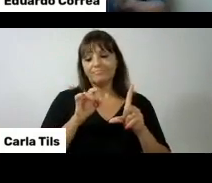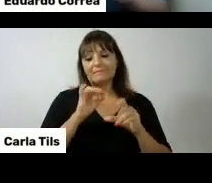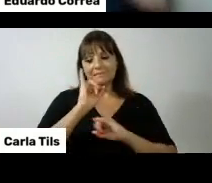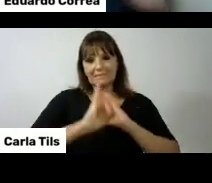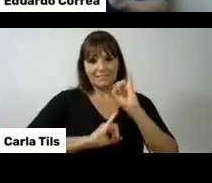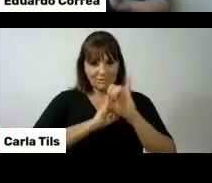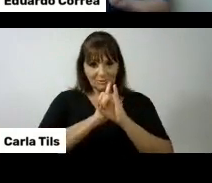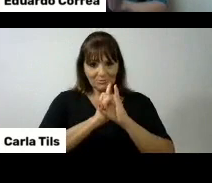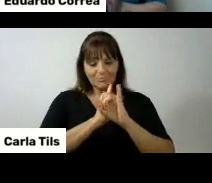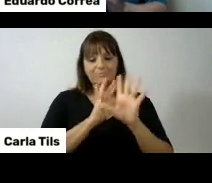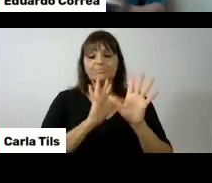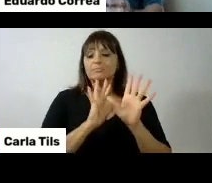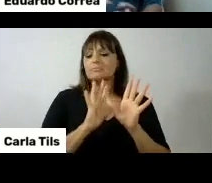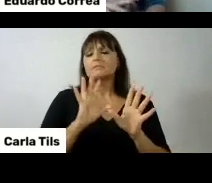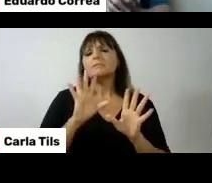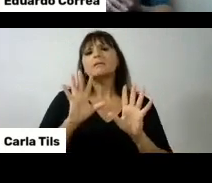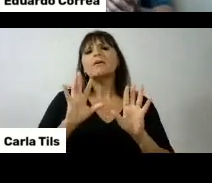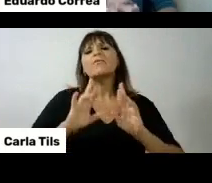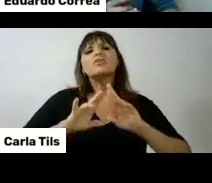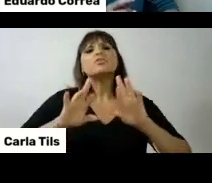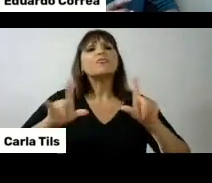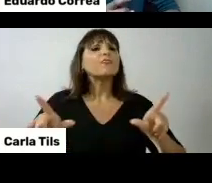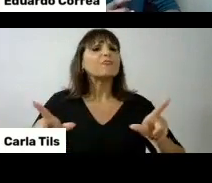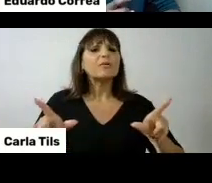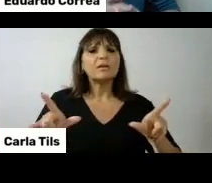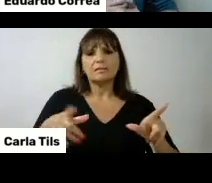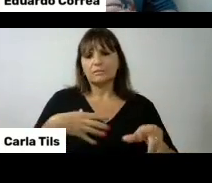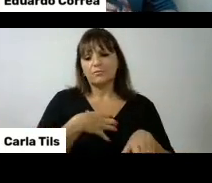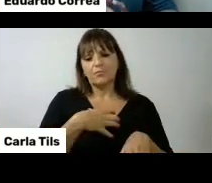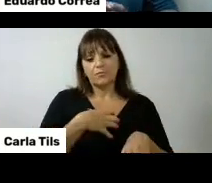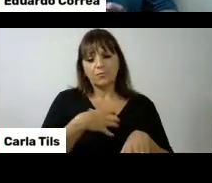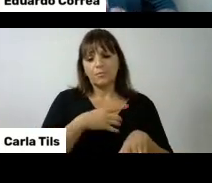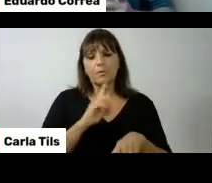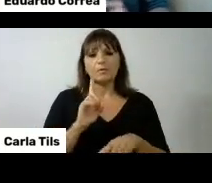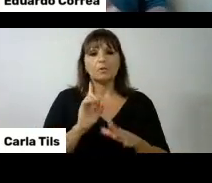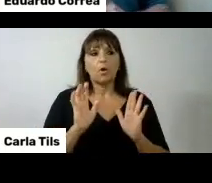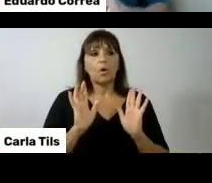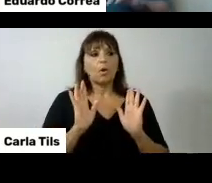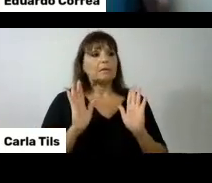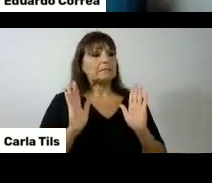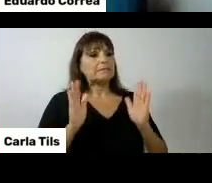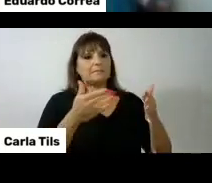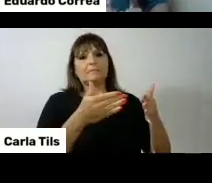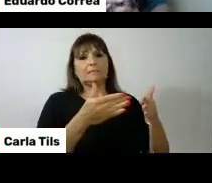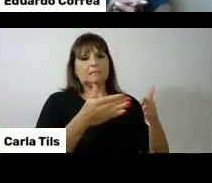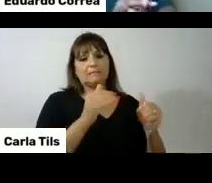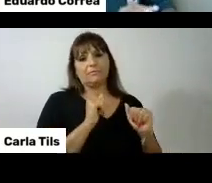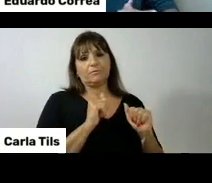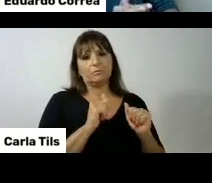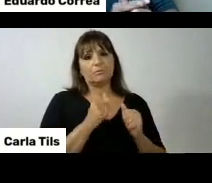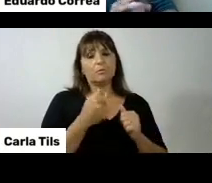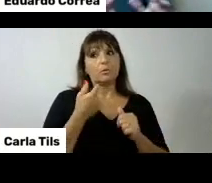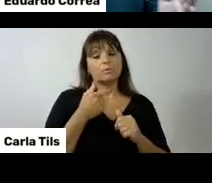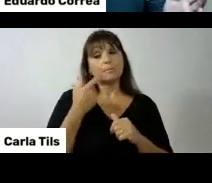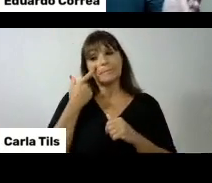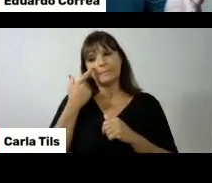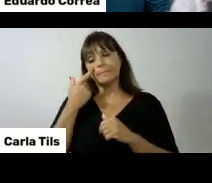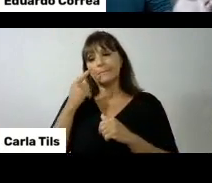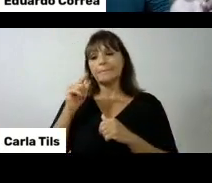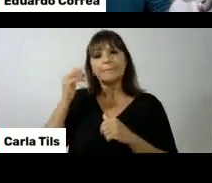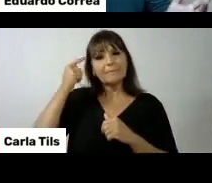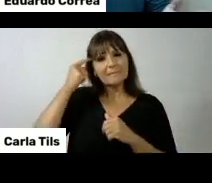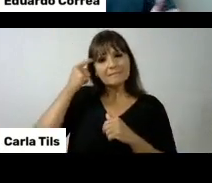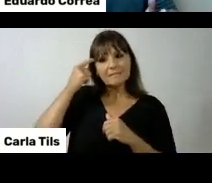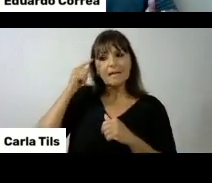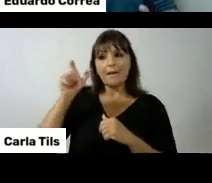e não somente em um ponto específico. Se nós formos pensar agora, então, do lado do nosso usuário, nós temos um usuário que,